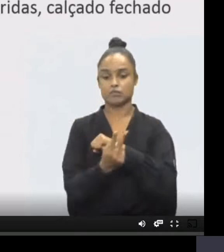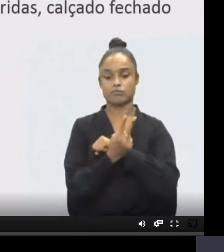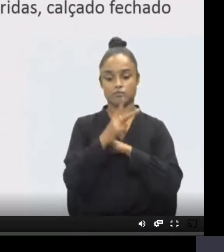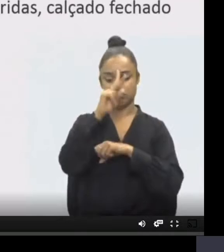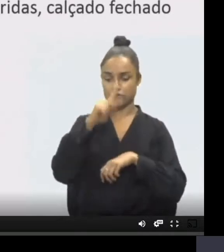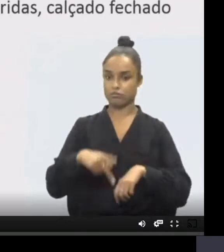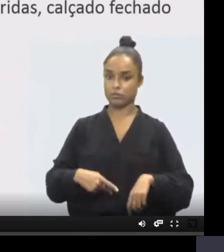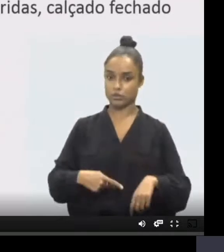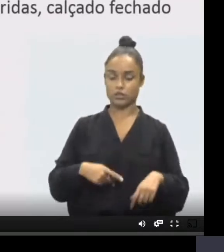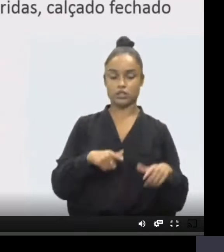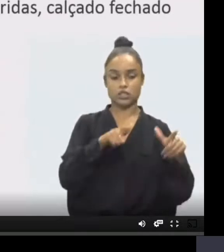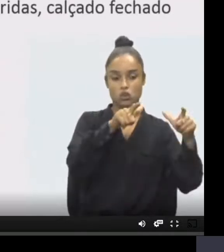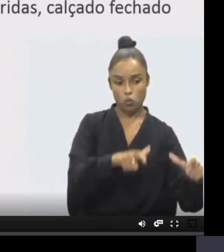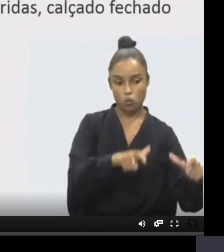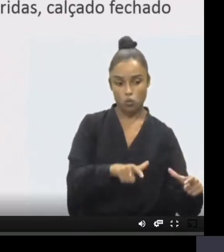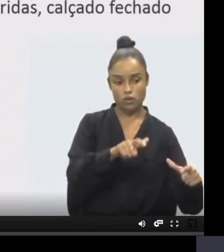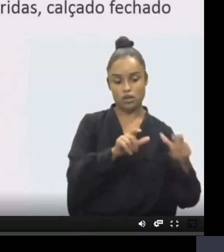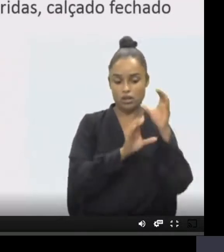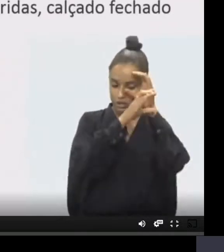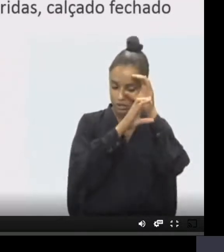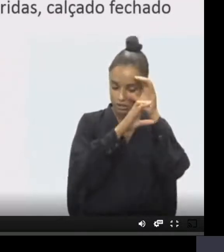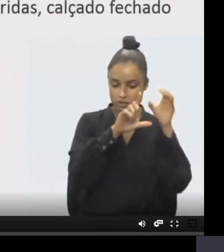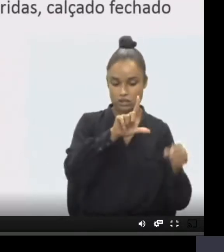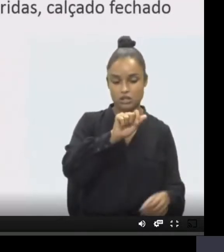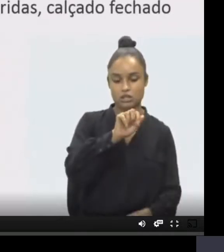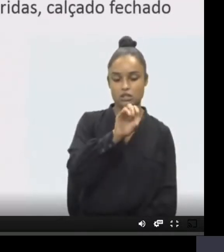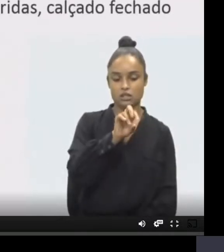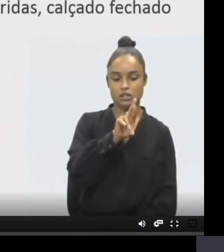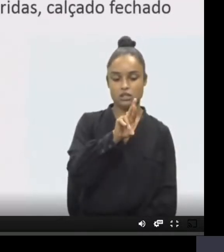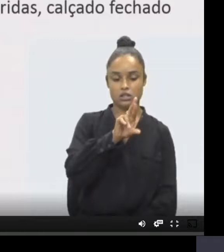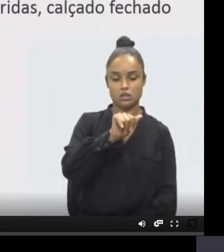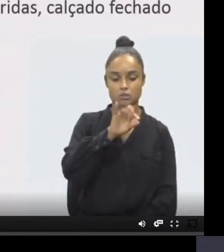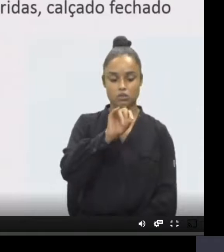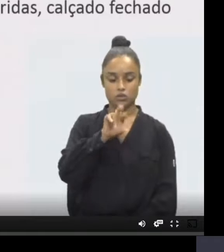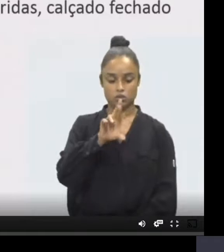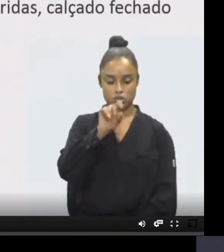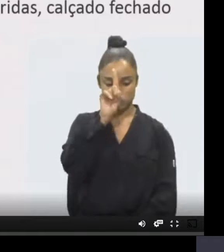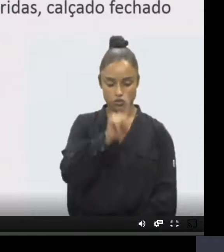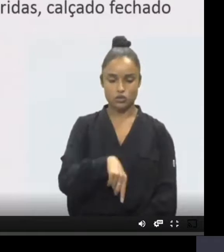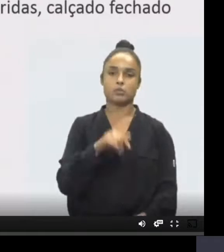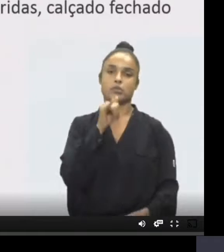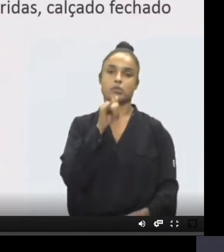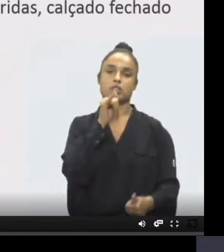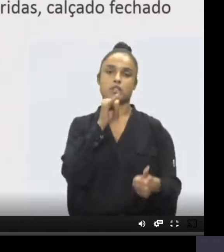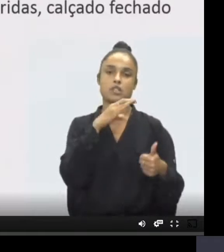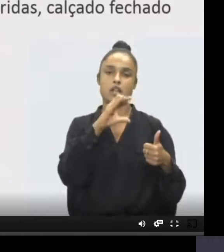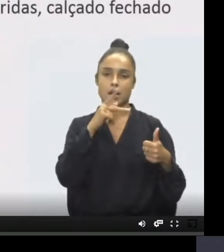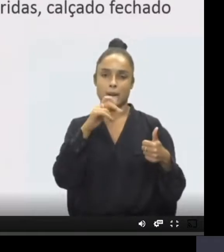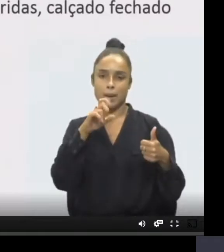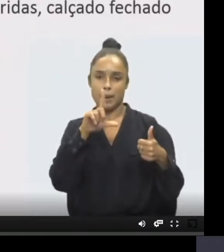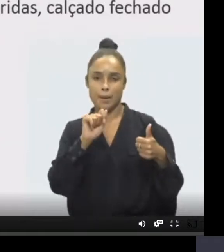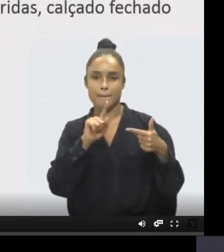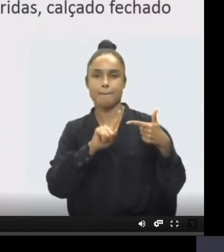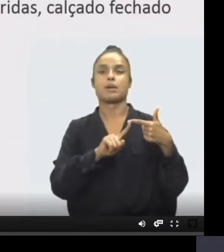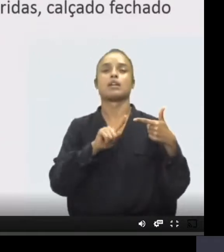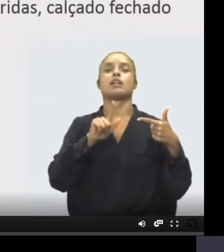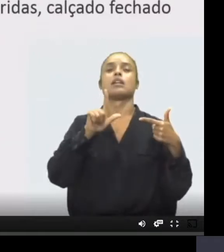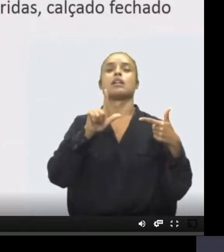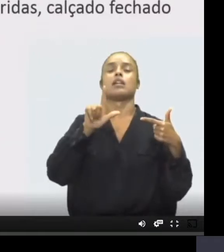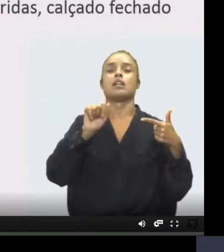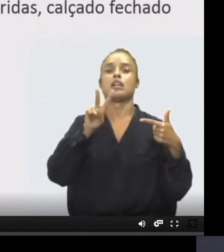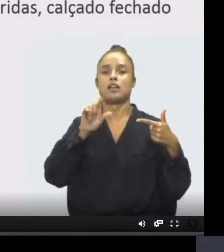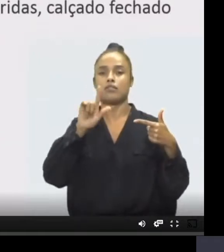segurança no laboratório, ao uso dos equipamentos de proteção coletiva, como capela, chuveiro, lava-óleos. E